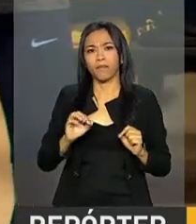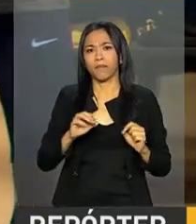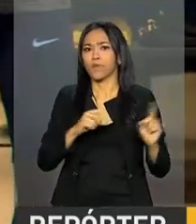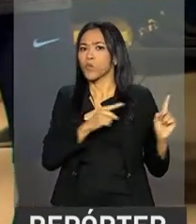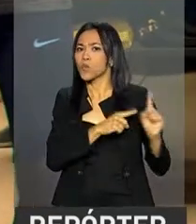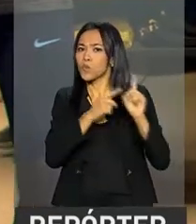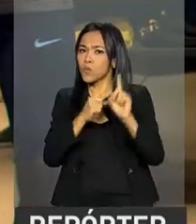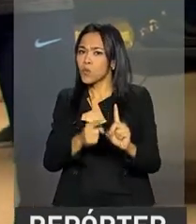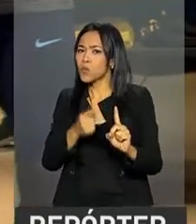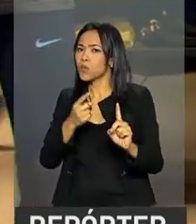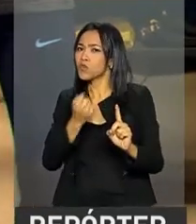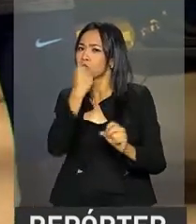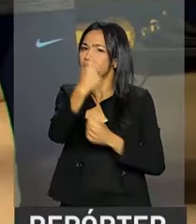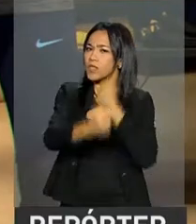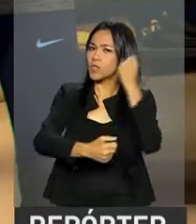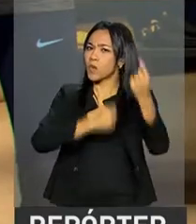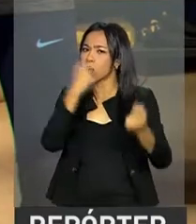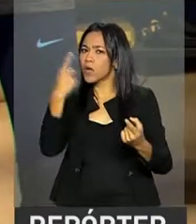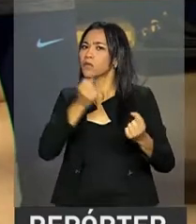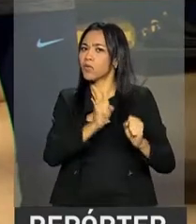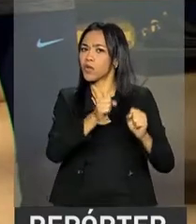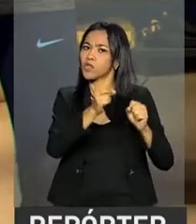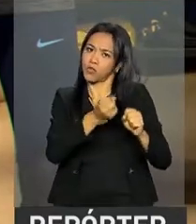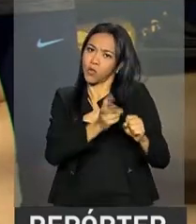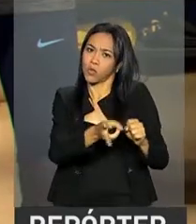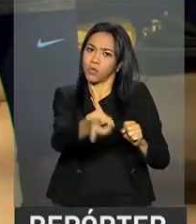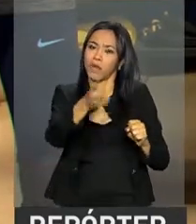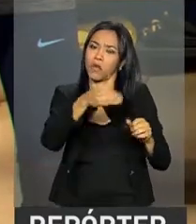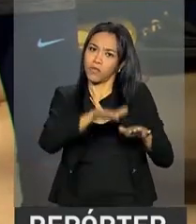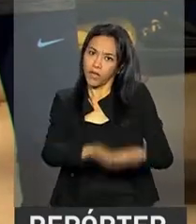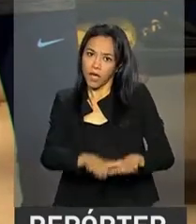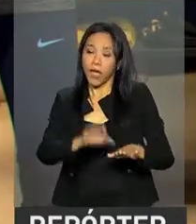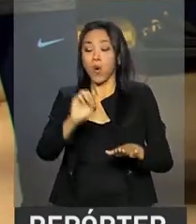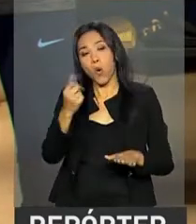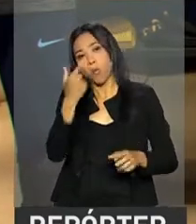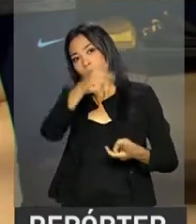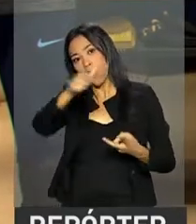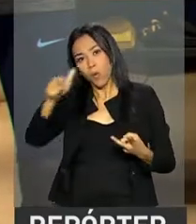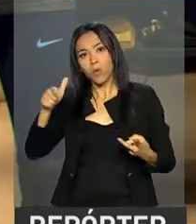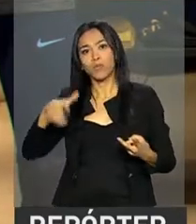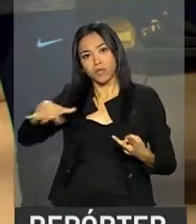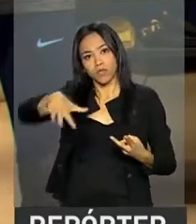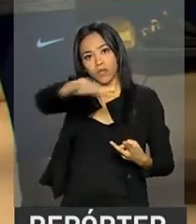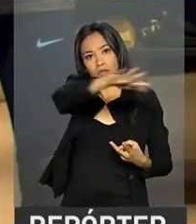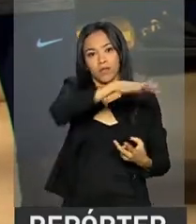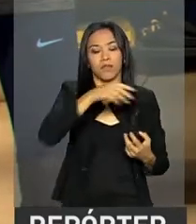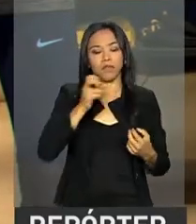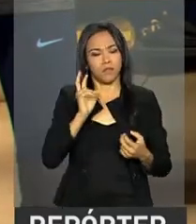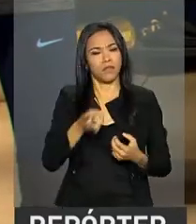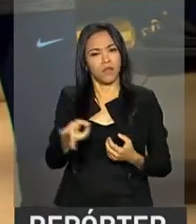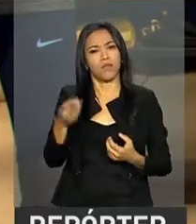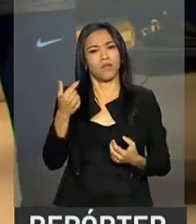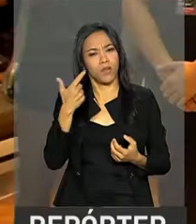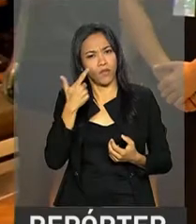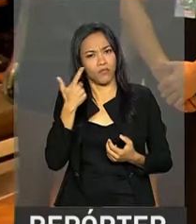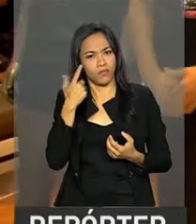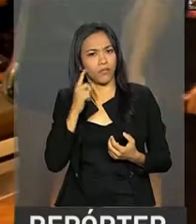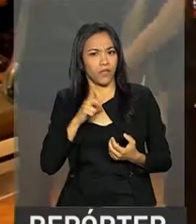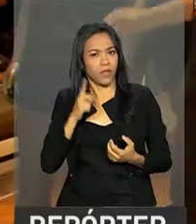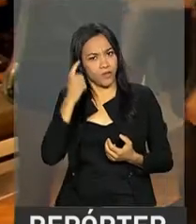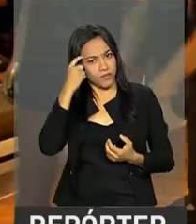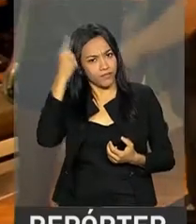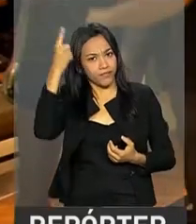lanche ele pode continuar e também para outros cargos tanto para o estoquista ou também para um caixa então sempre vou mexer nessa visão o